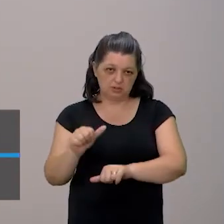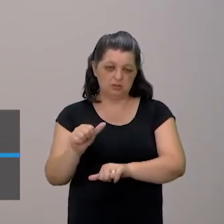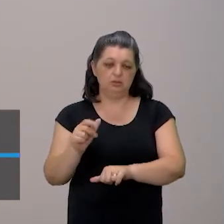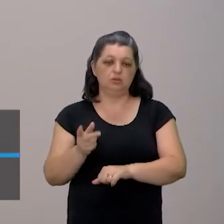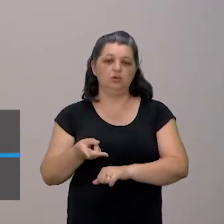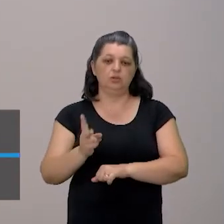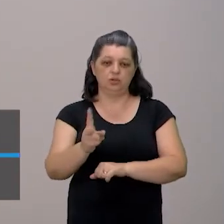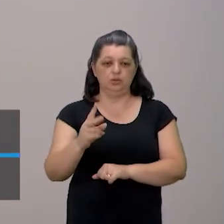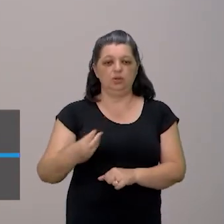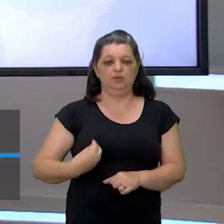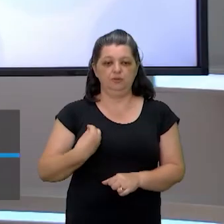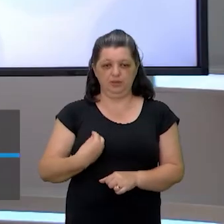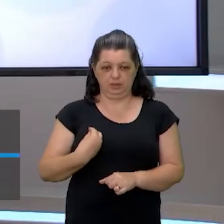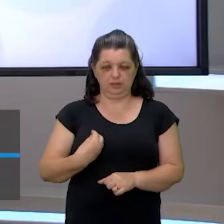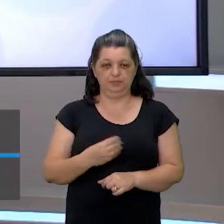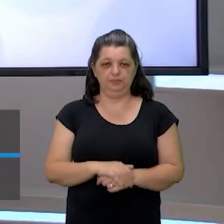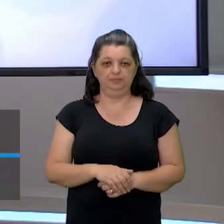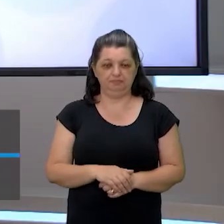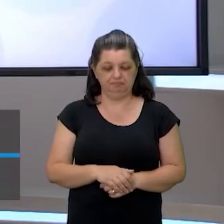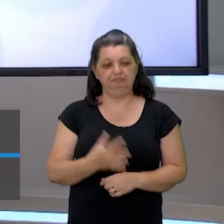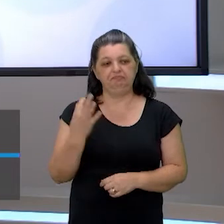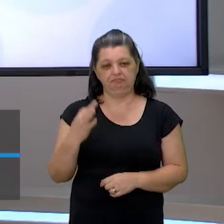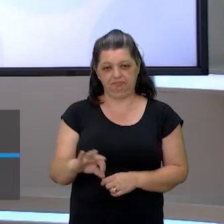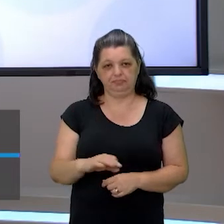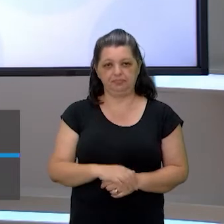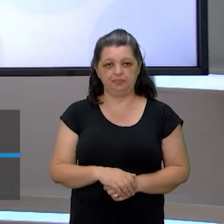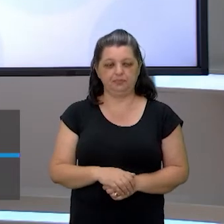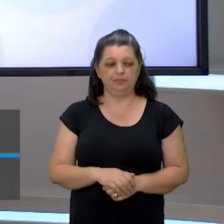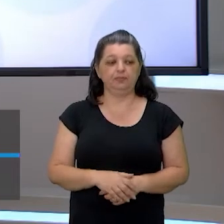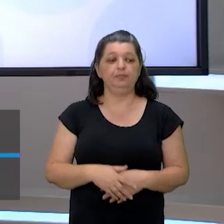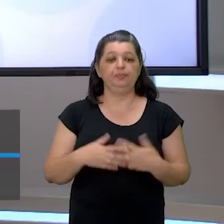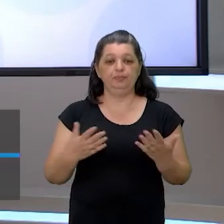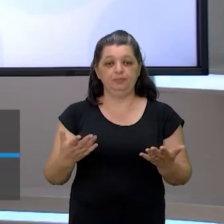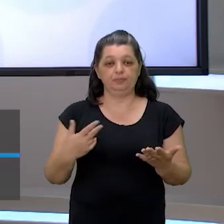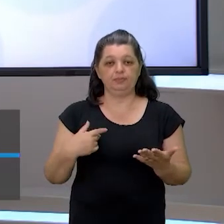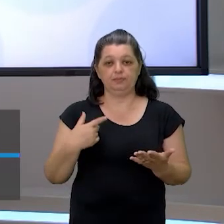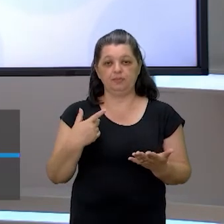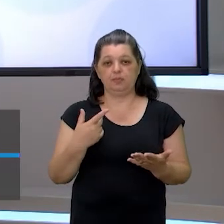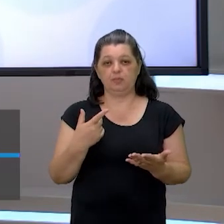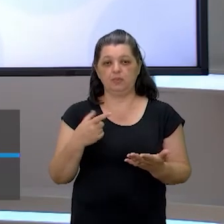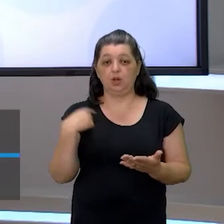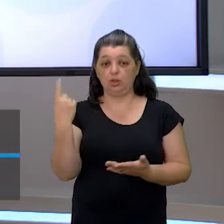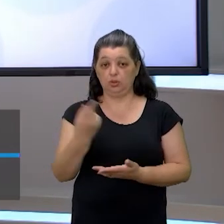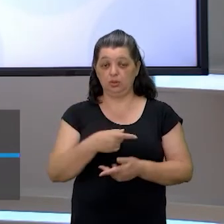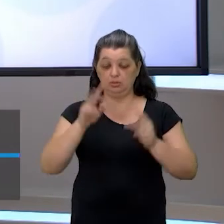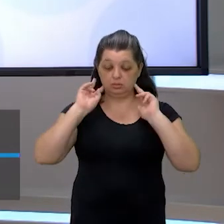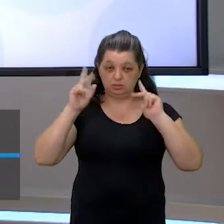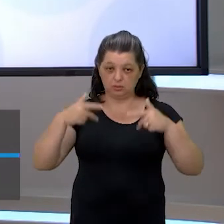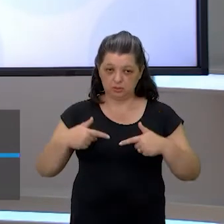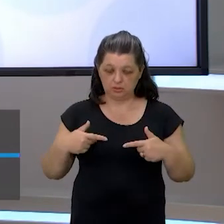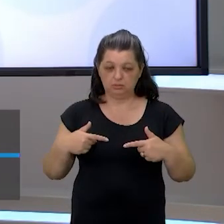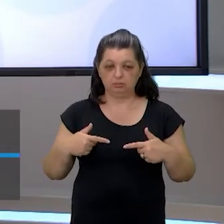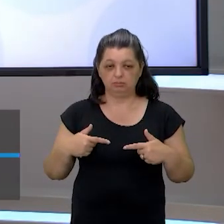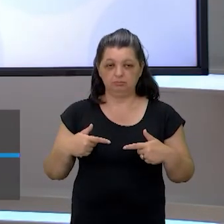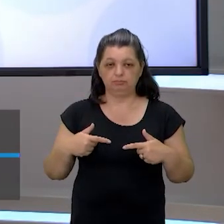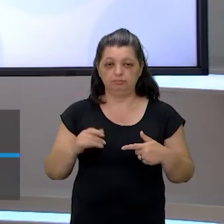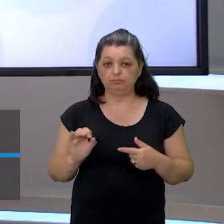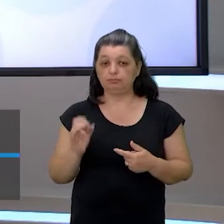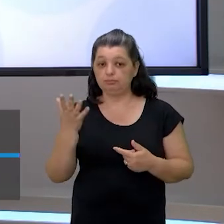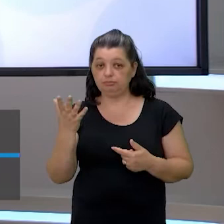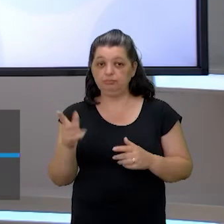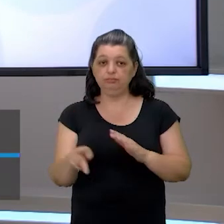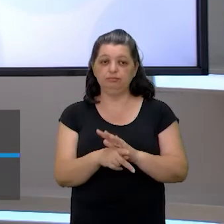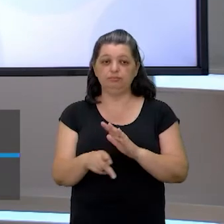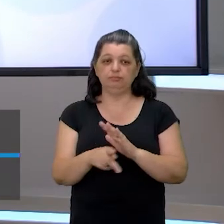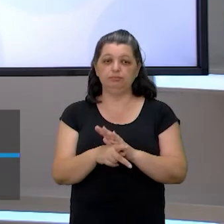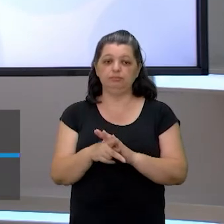questão da vida, né? Exato, perfeitamente. E aí, justamente quando nós, seres humanos, ou quando acontece alguma